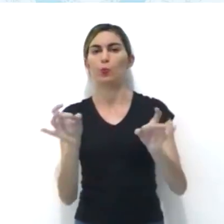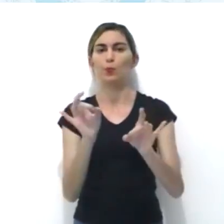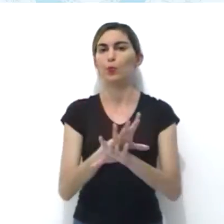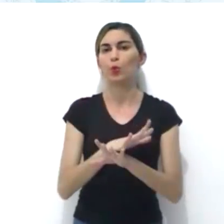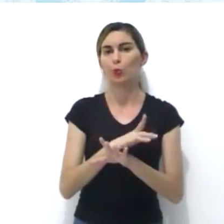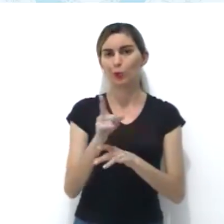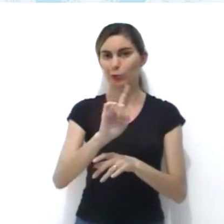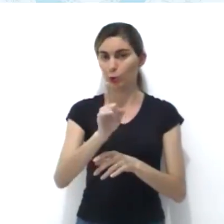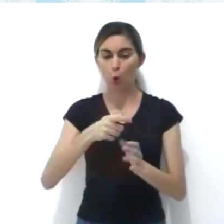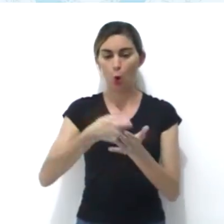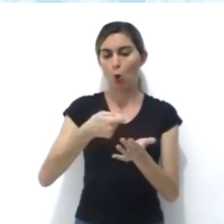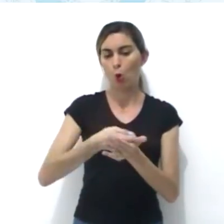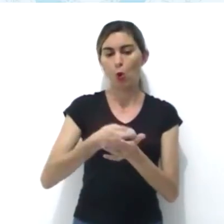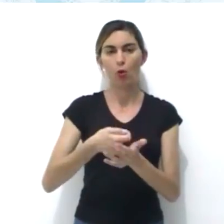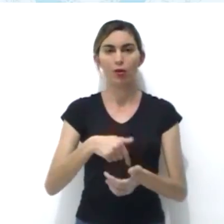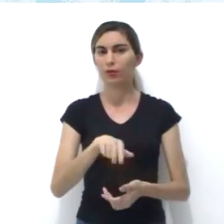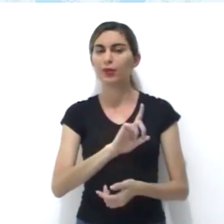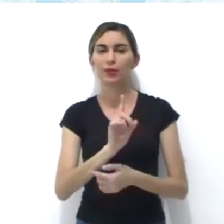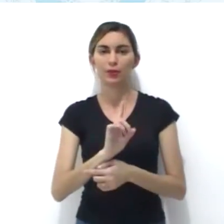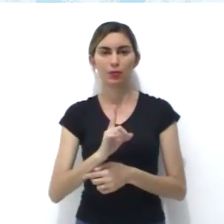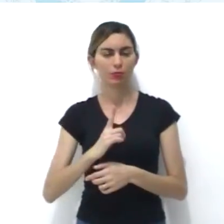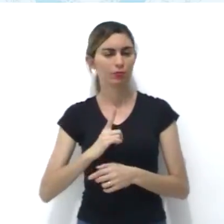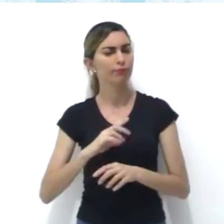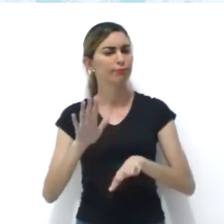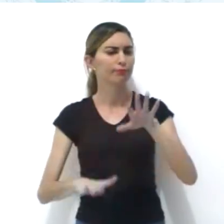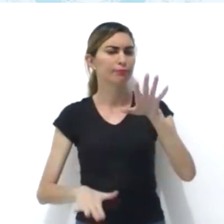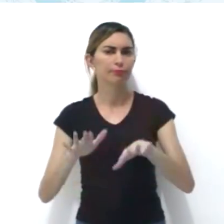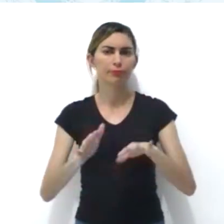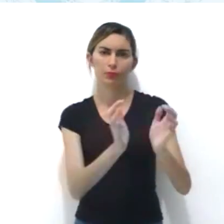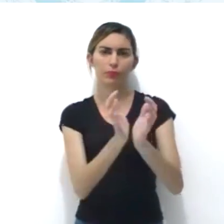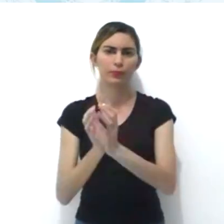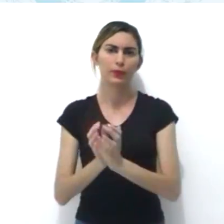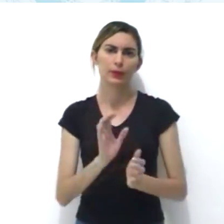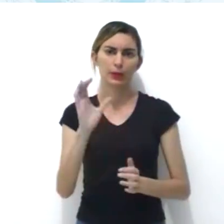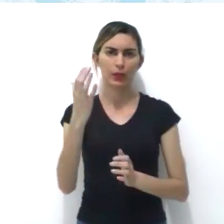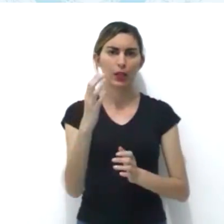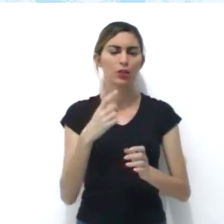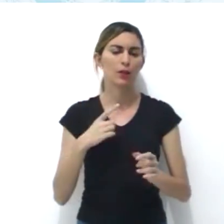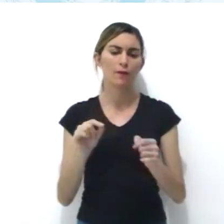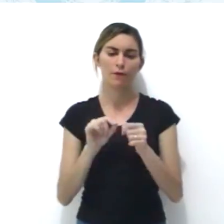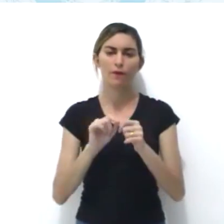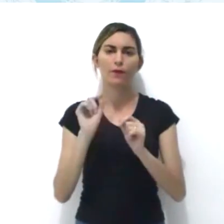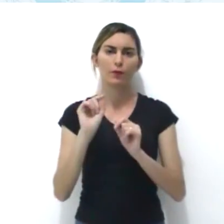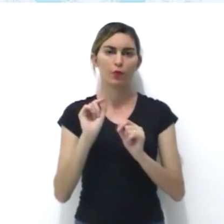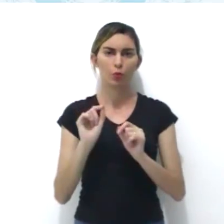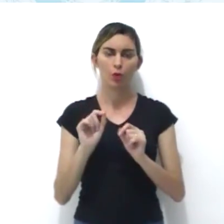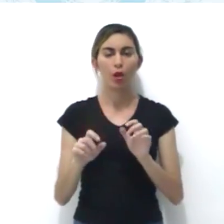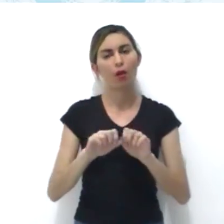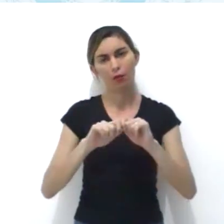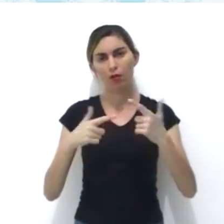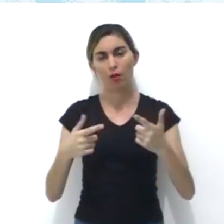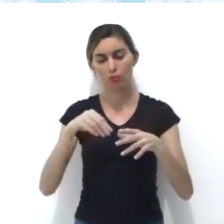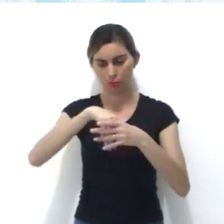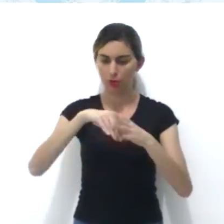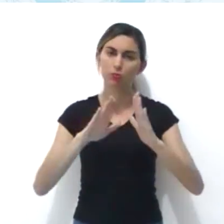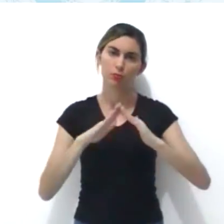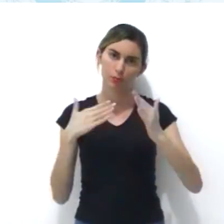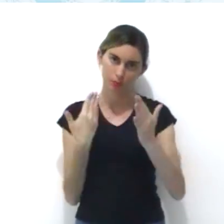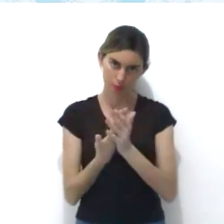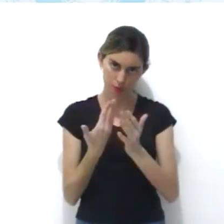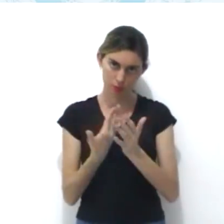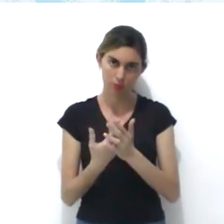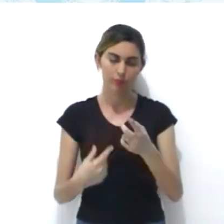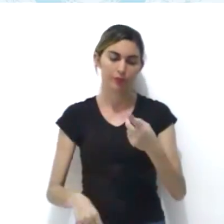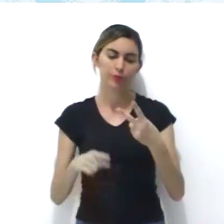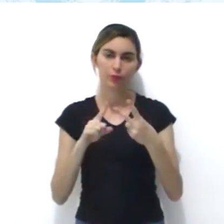roteiro básico tem que ser desse jeito para o clube acontecer. Em média, os clubes de ciências, eles são formados, claro, na